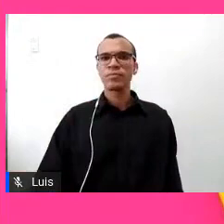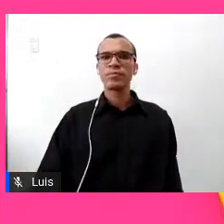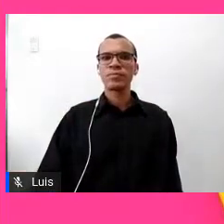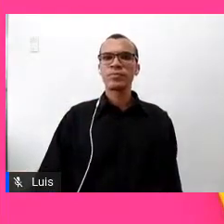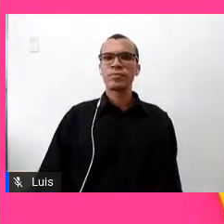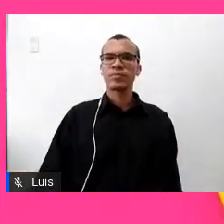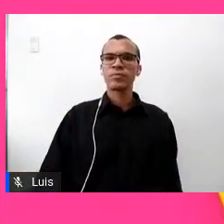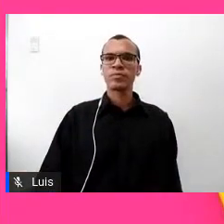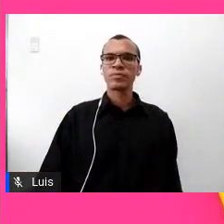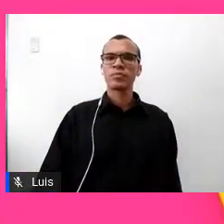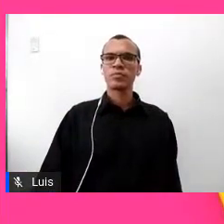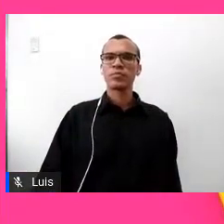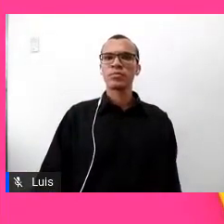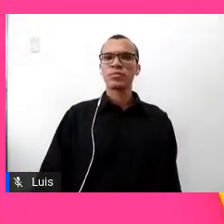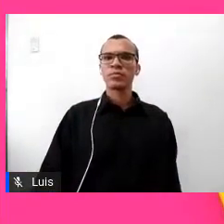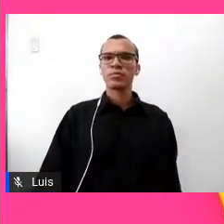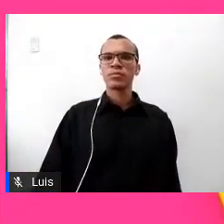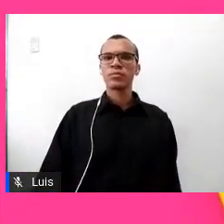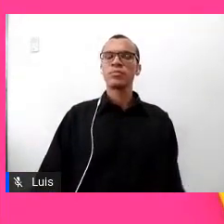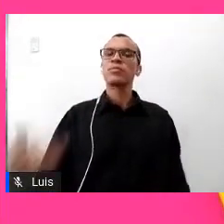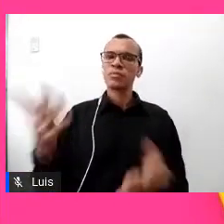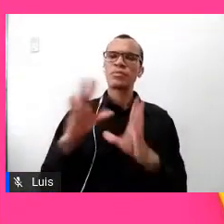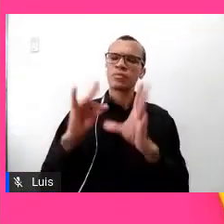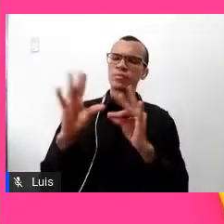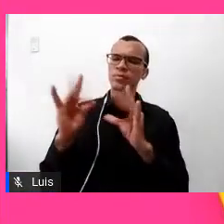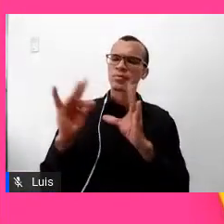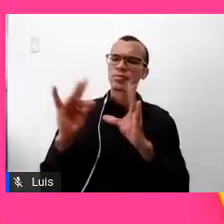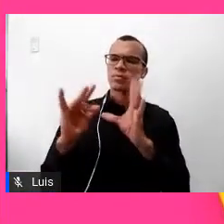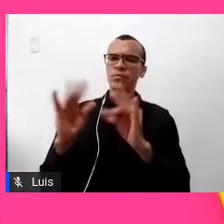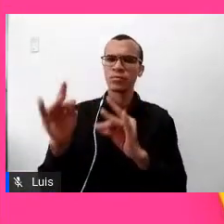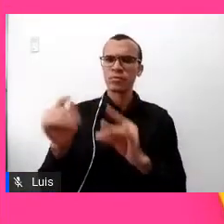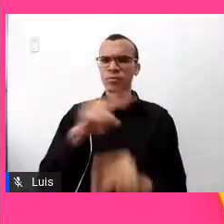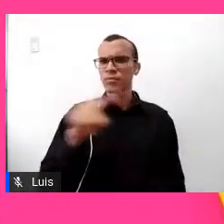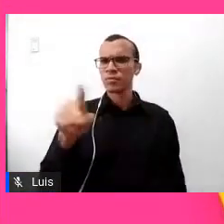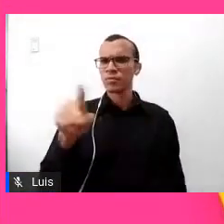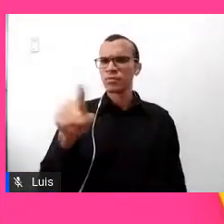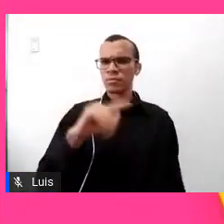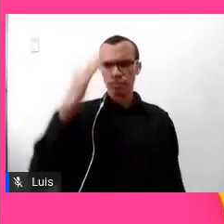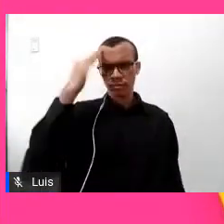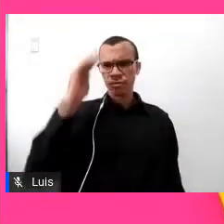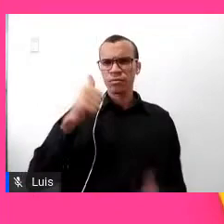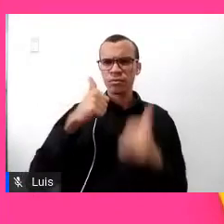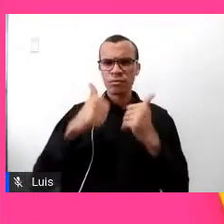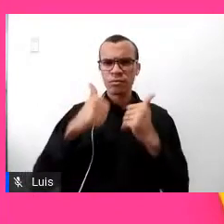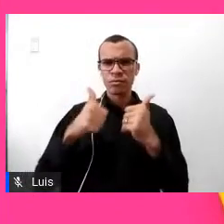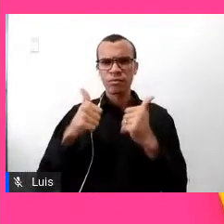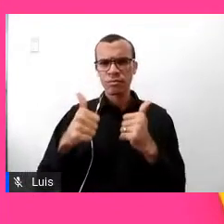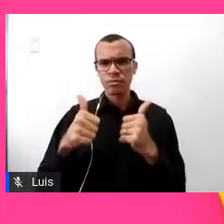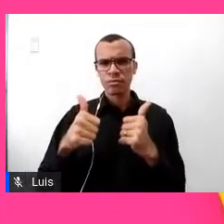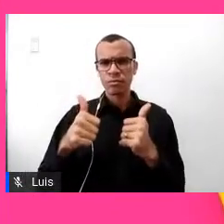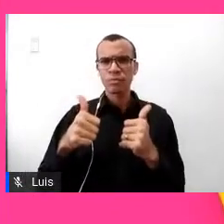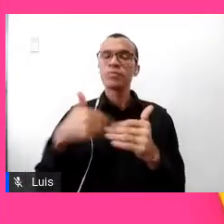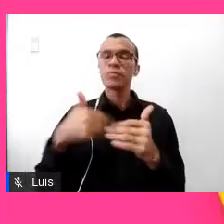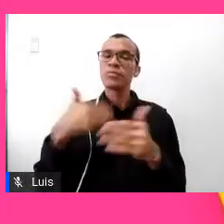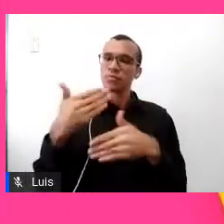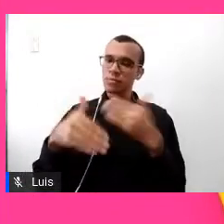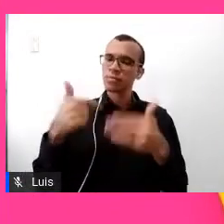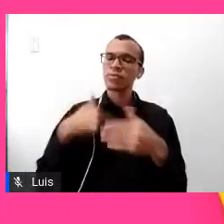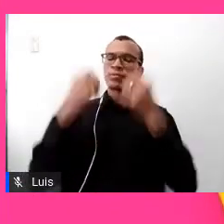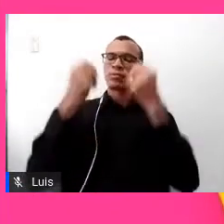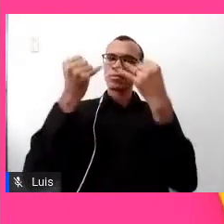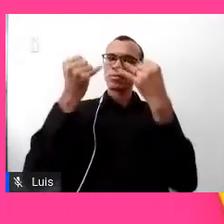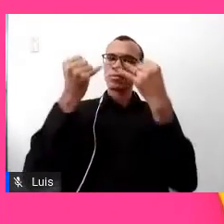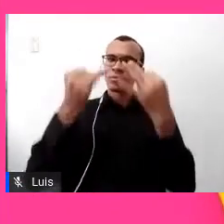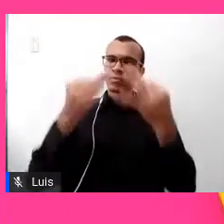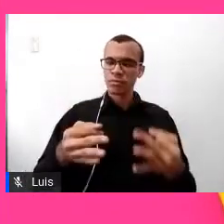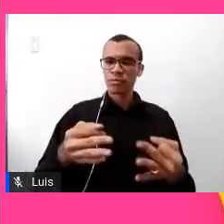Quanto a essa parte de colagem ali, ficou tranquilo para vocês? Porque aí agora eu vou começar a falar, então, especificamente